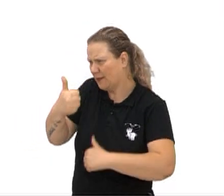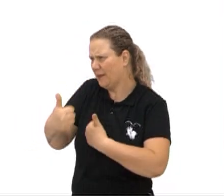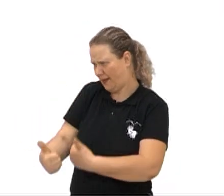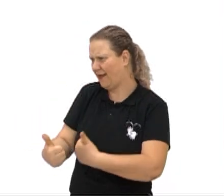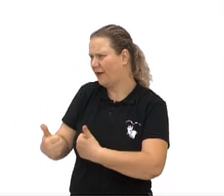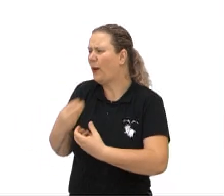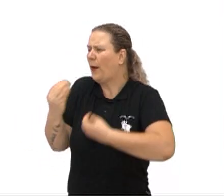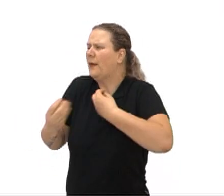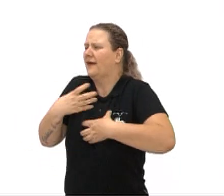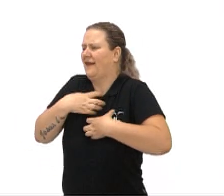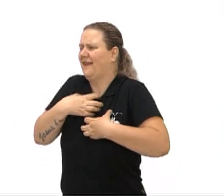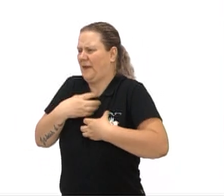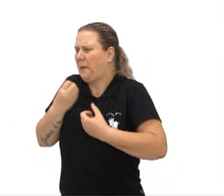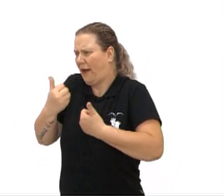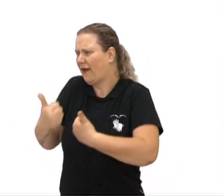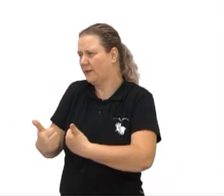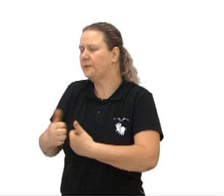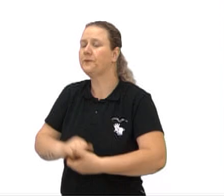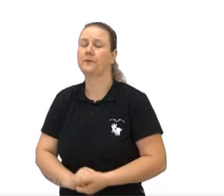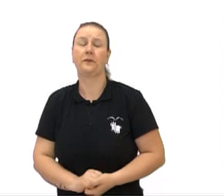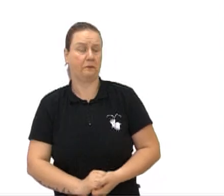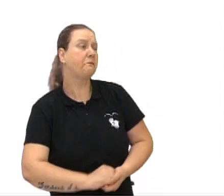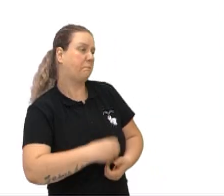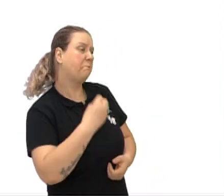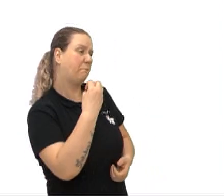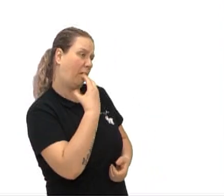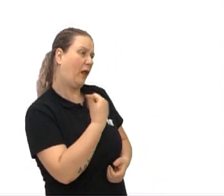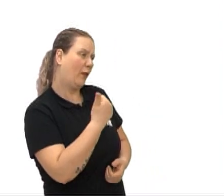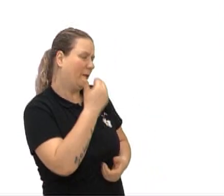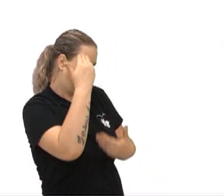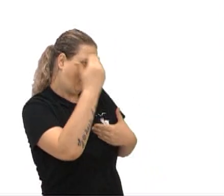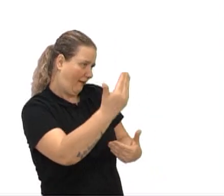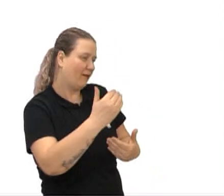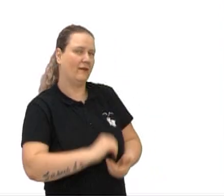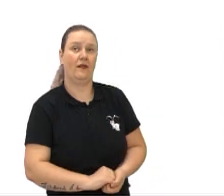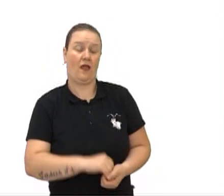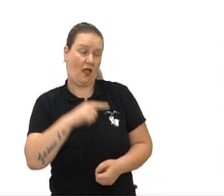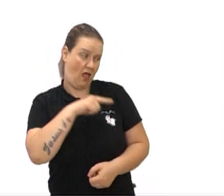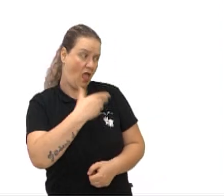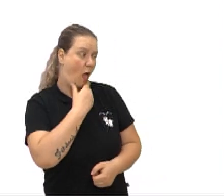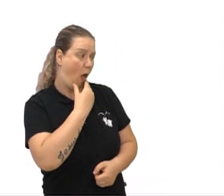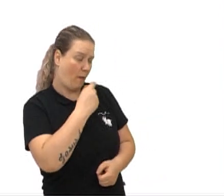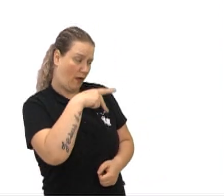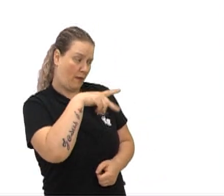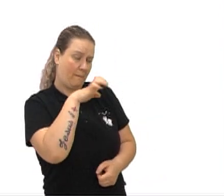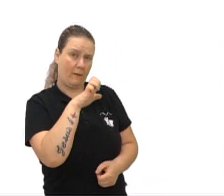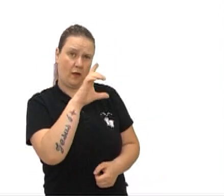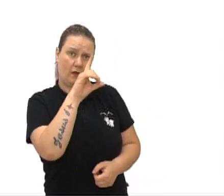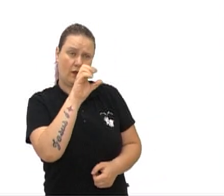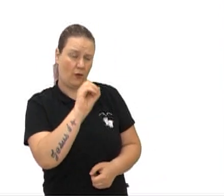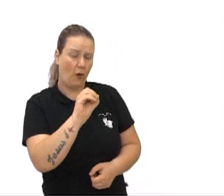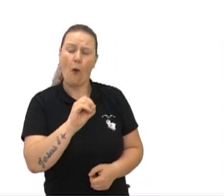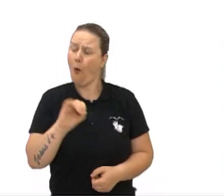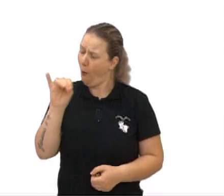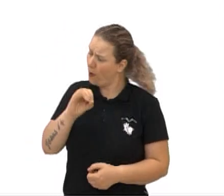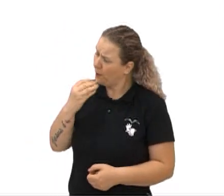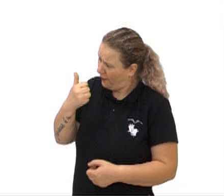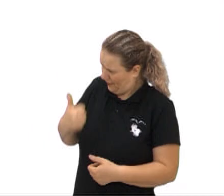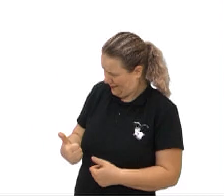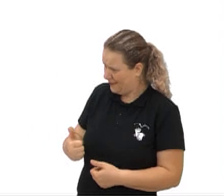Que tal? Carmen, bem, obrigada. Este é Pedro. Olá, como